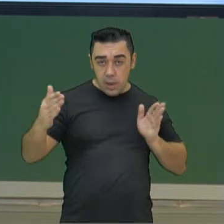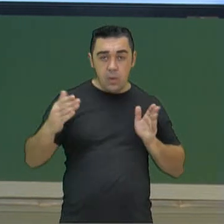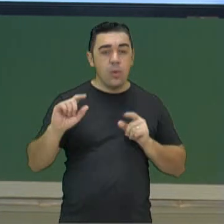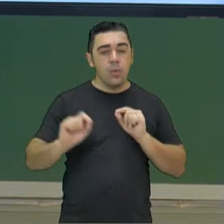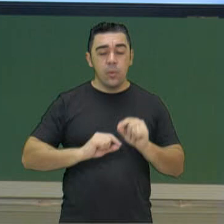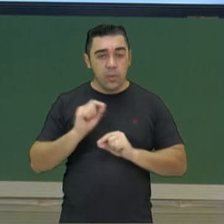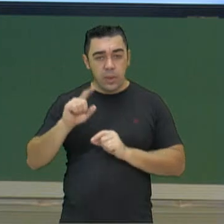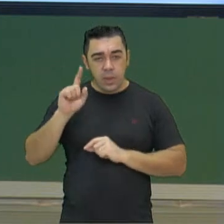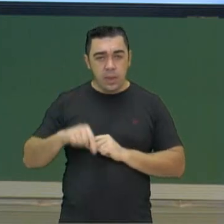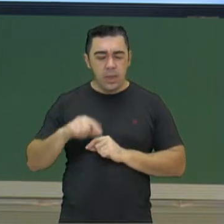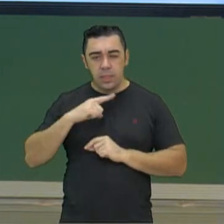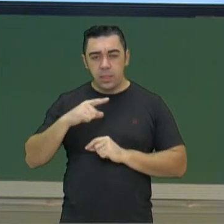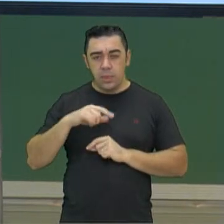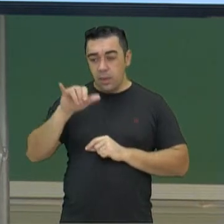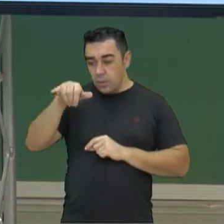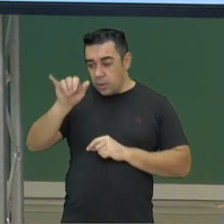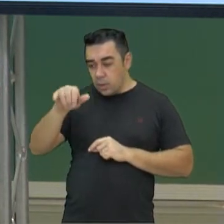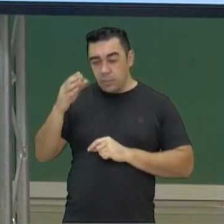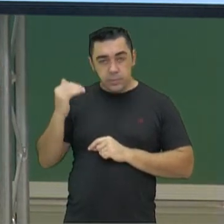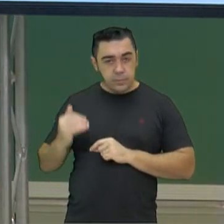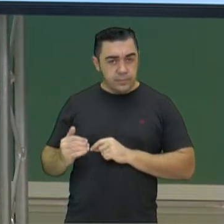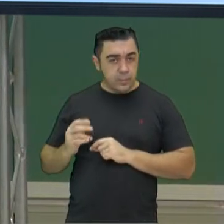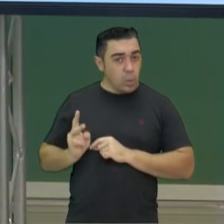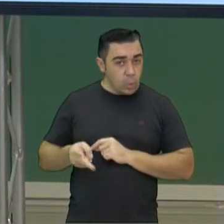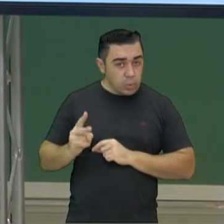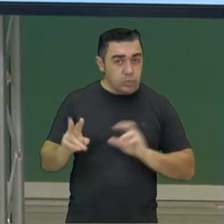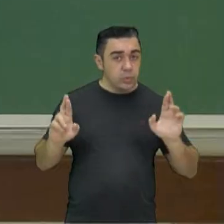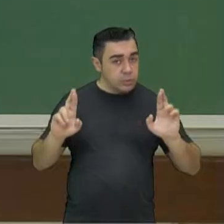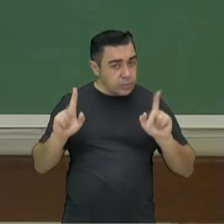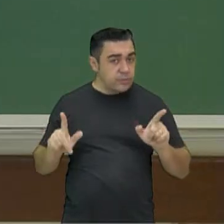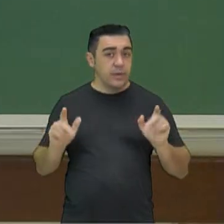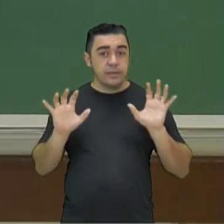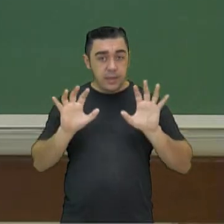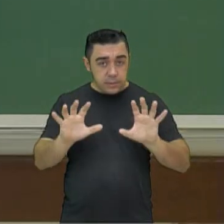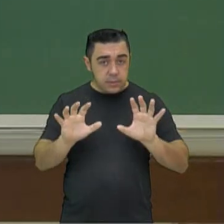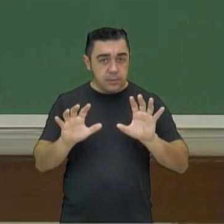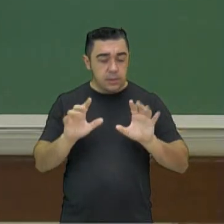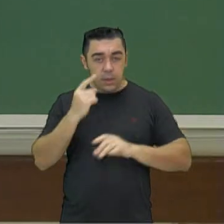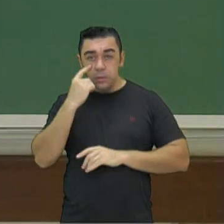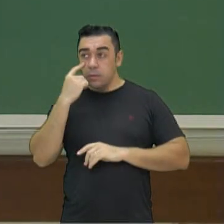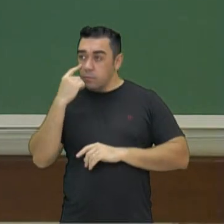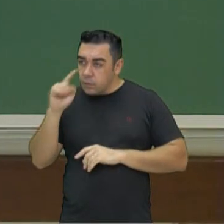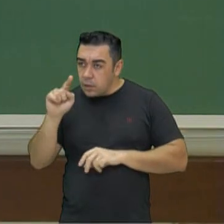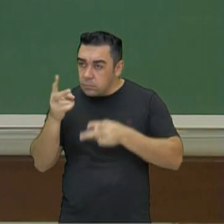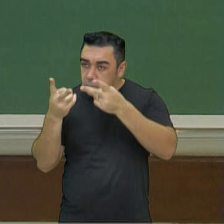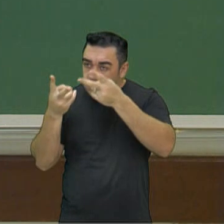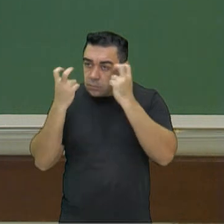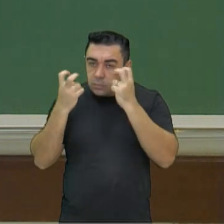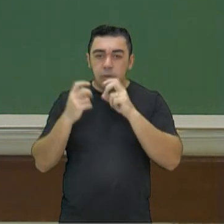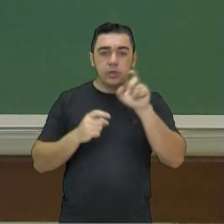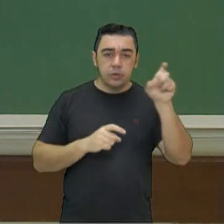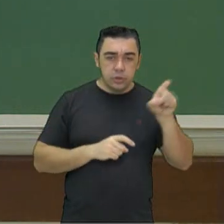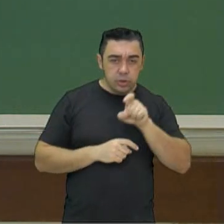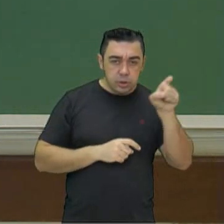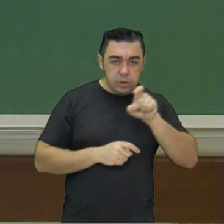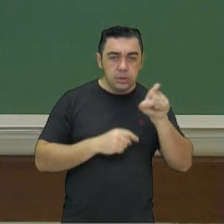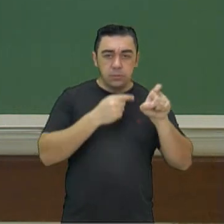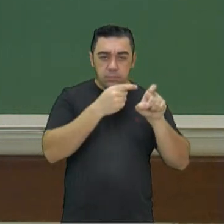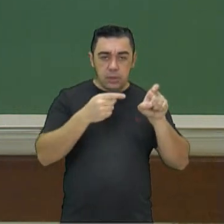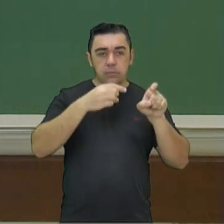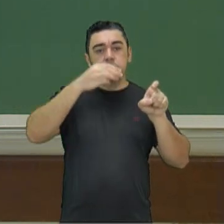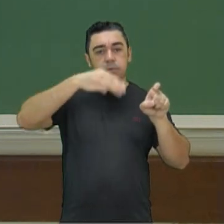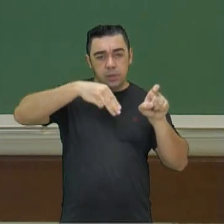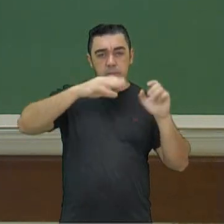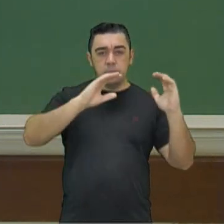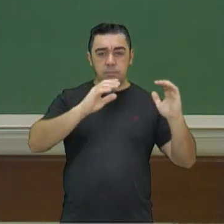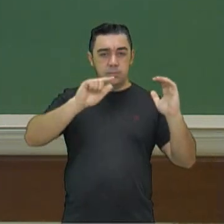eixo y. Continuamos fazendo a diferença na equação x menos o x do centro,